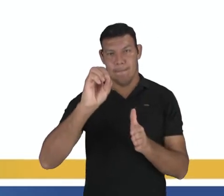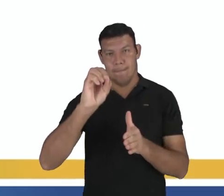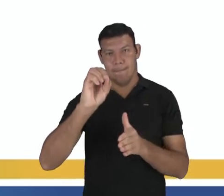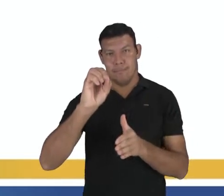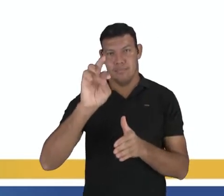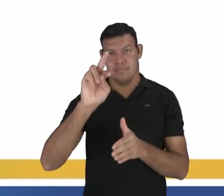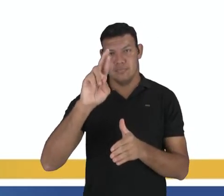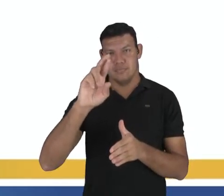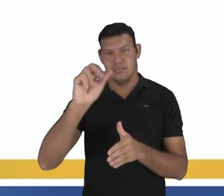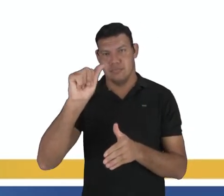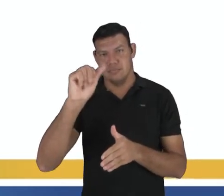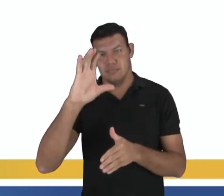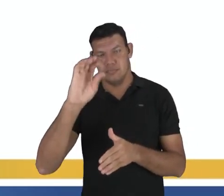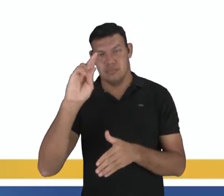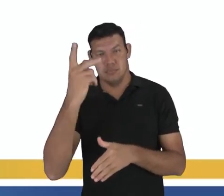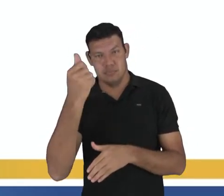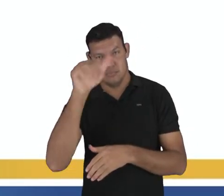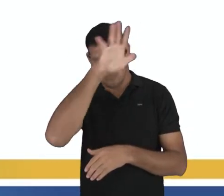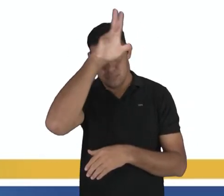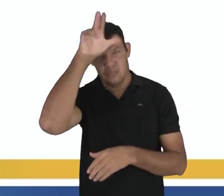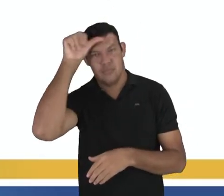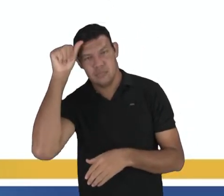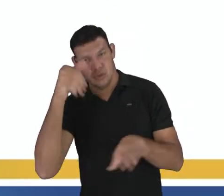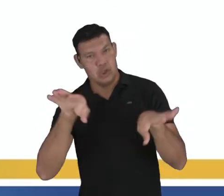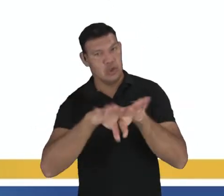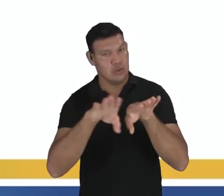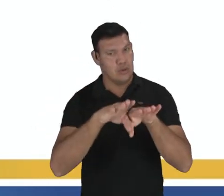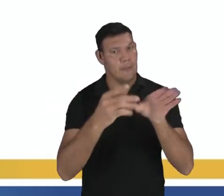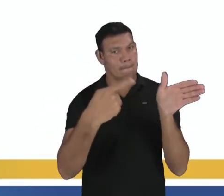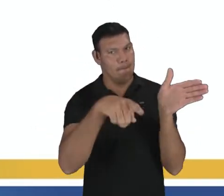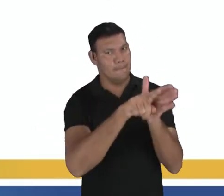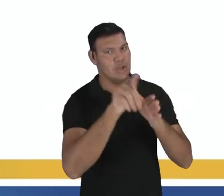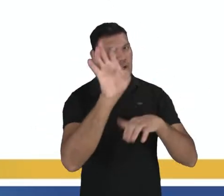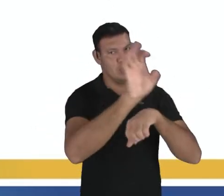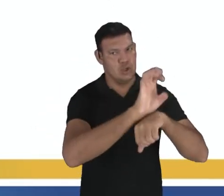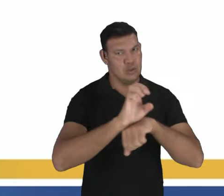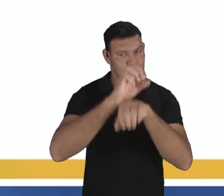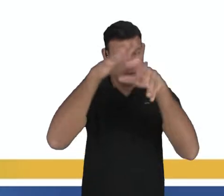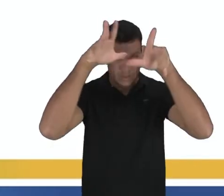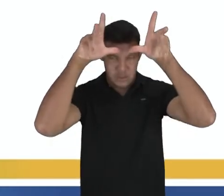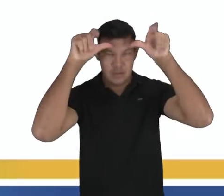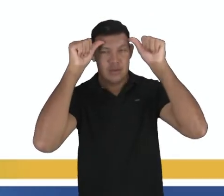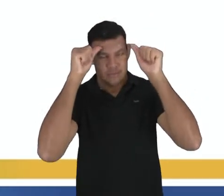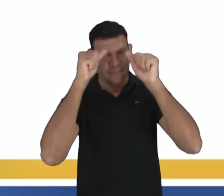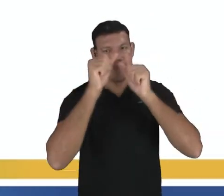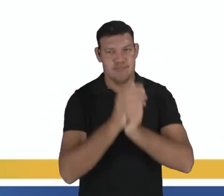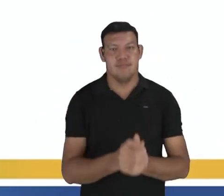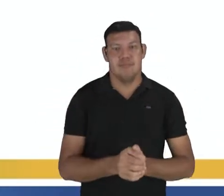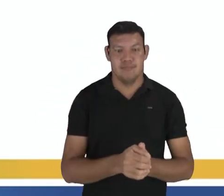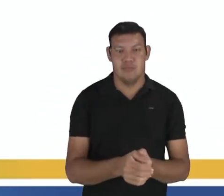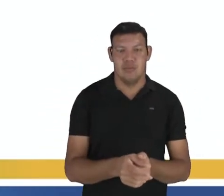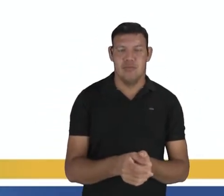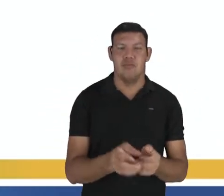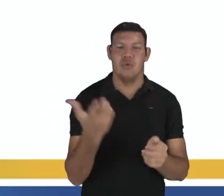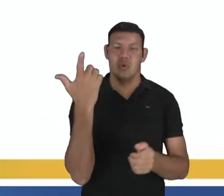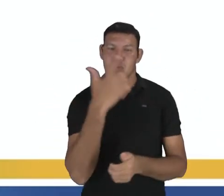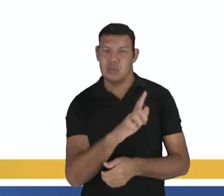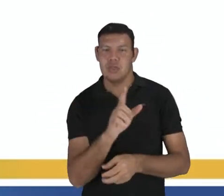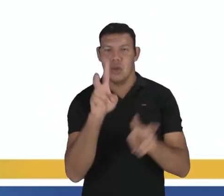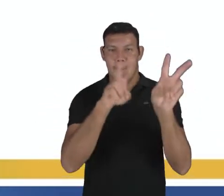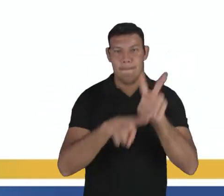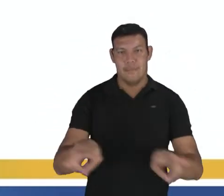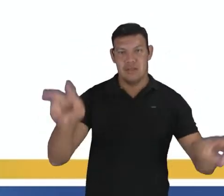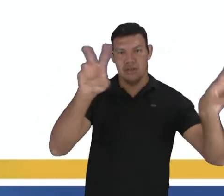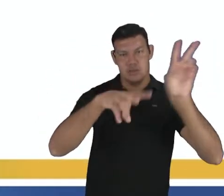Amazônia, né, do nosso estado, também aí economicamente trouxe assim uma grande visibilidade para o Brasil, tá, pessoal? E aí esse